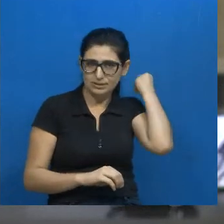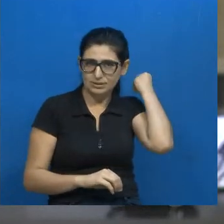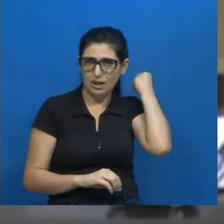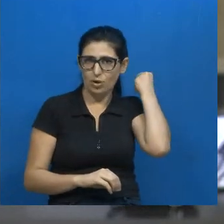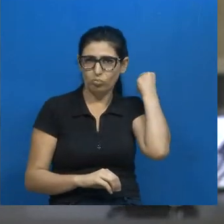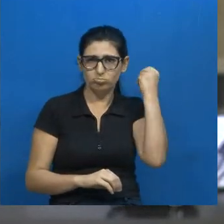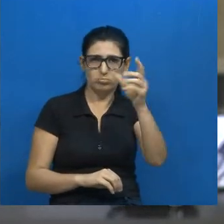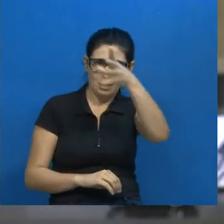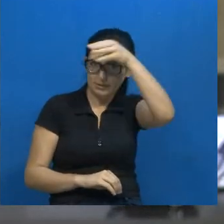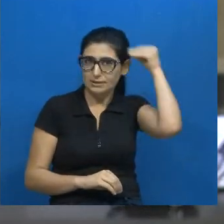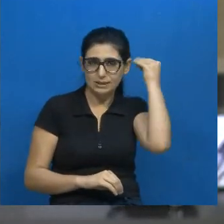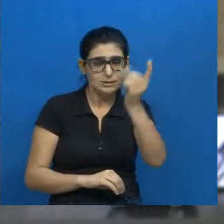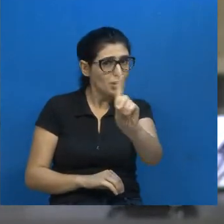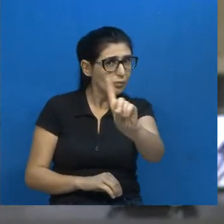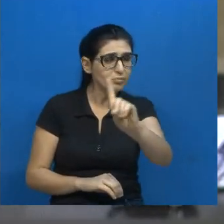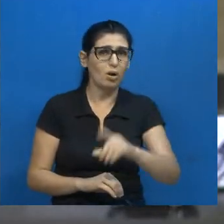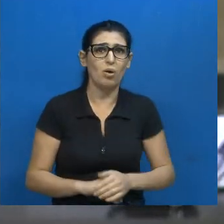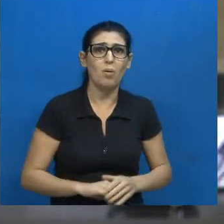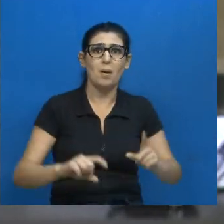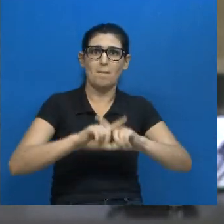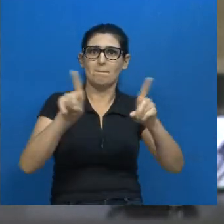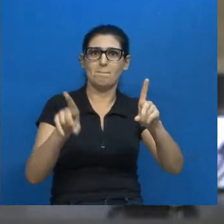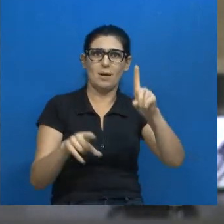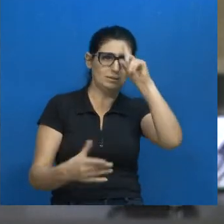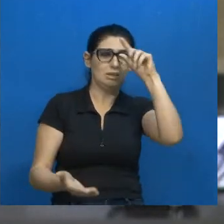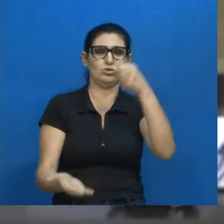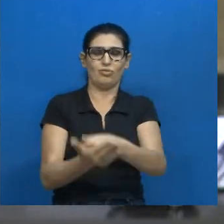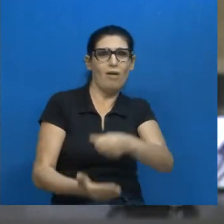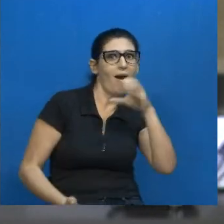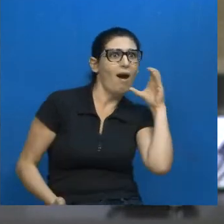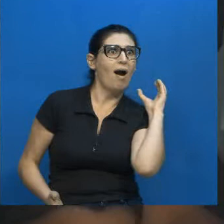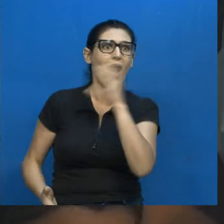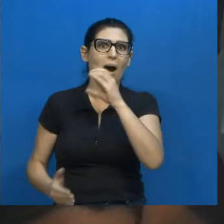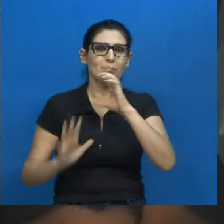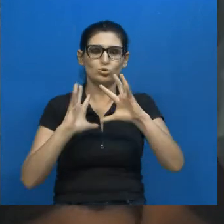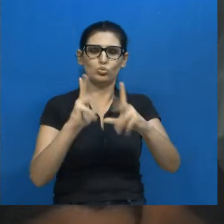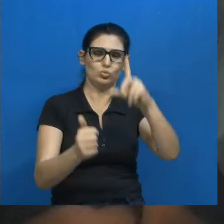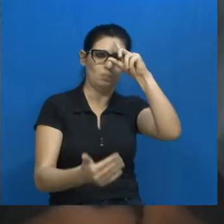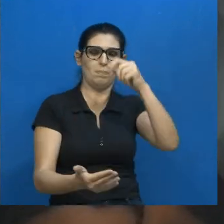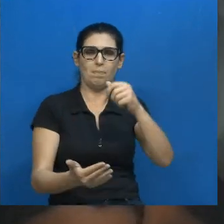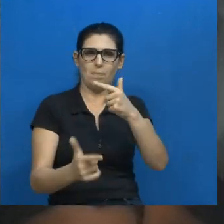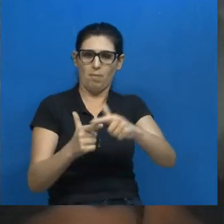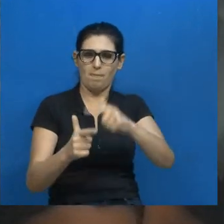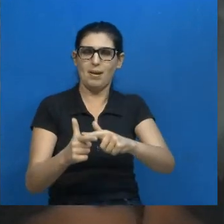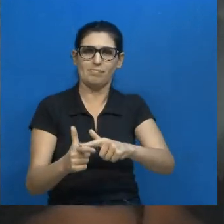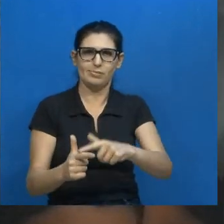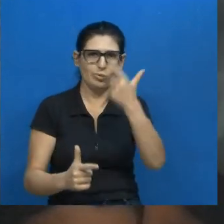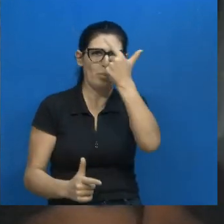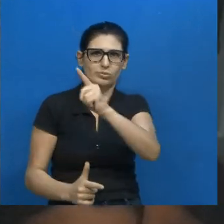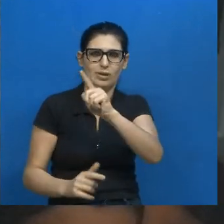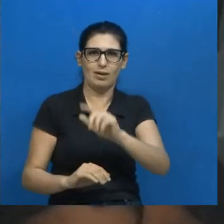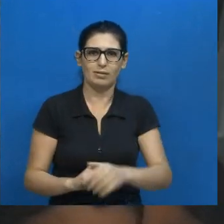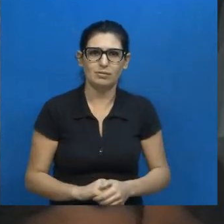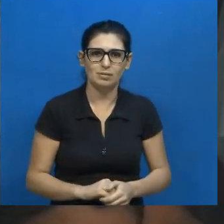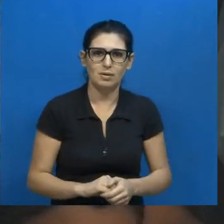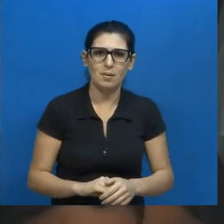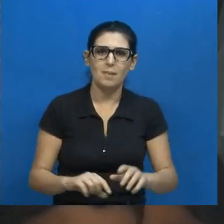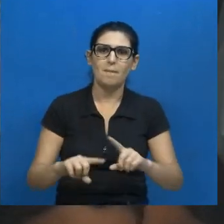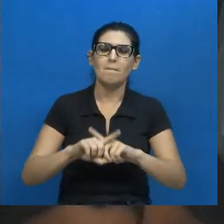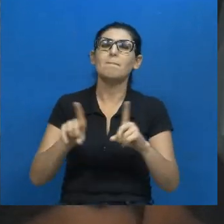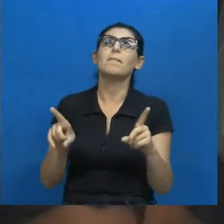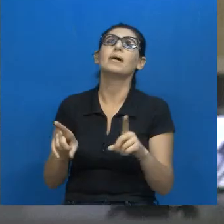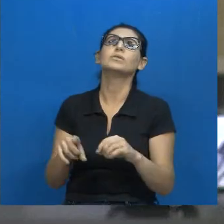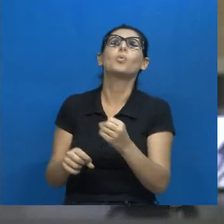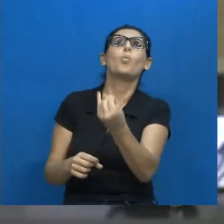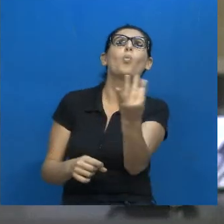gente não consegue resolver todos os problemas em conjunto. Você tem uma ideia de quanto tempo leva isso? Então,